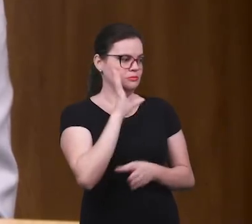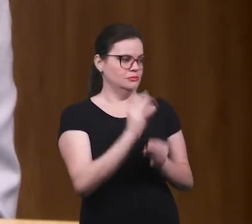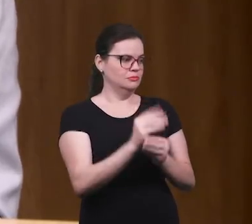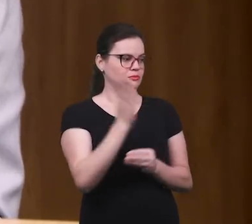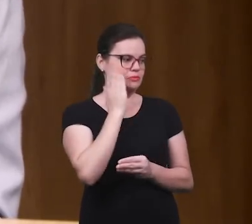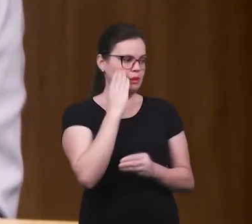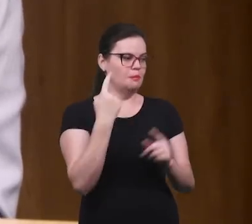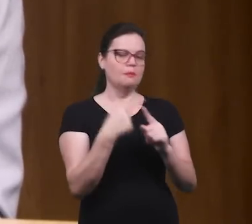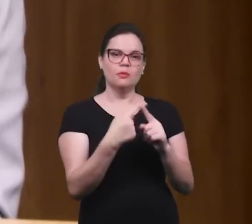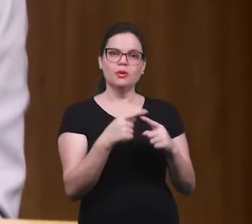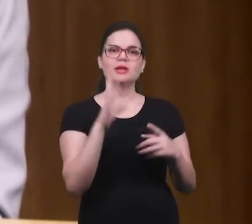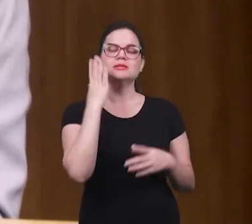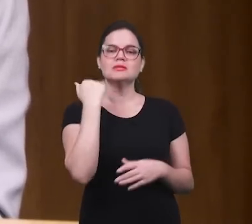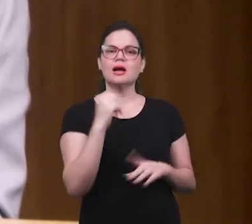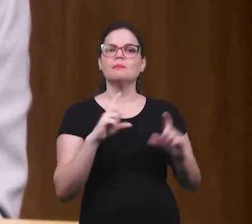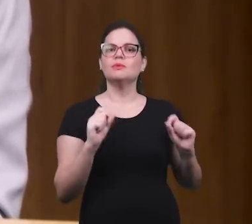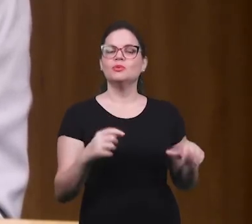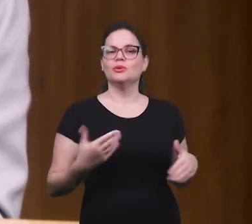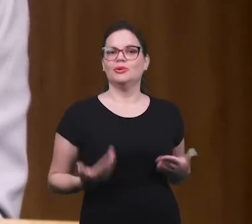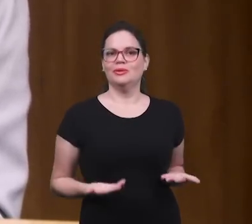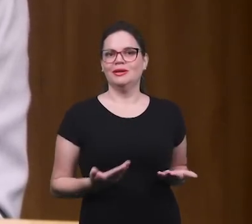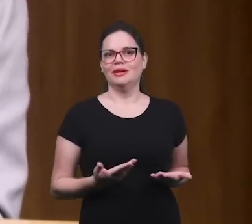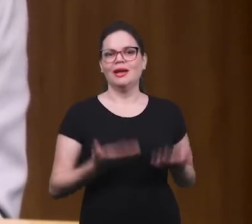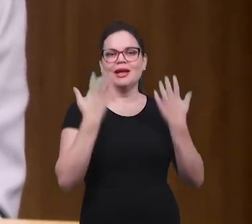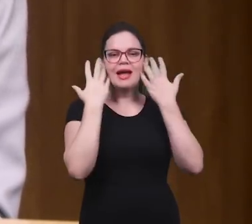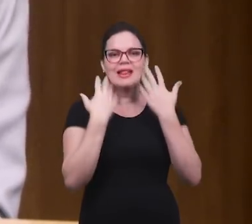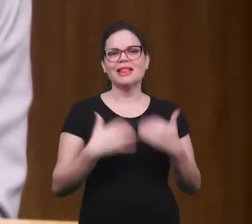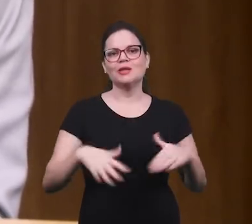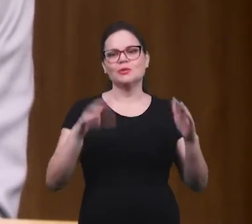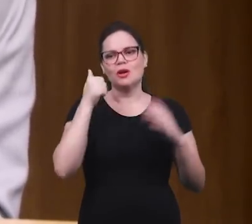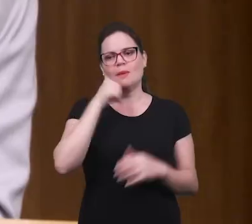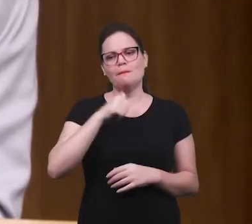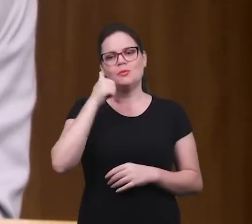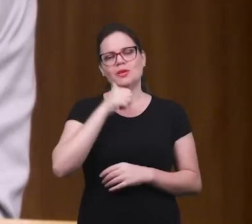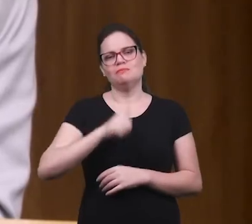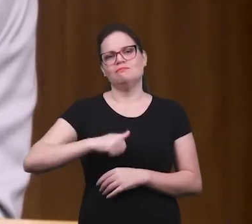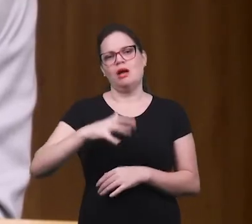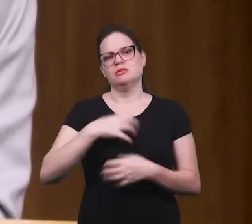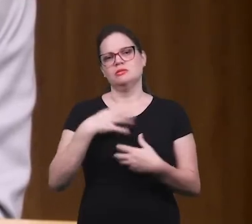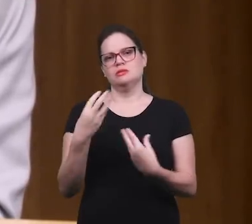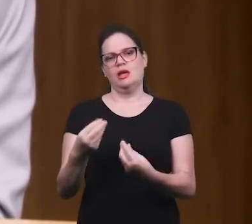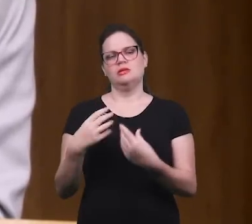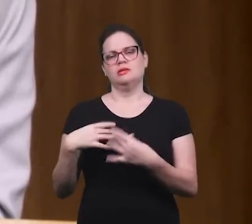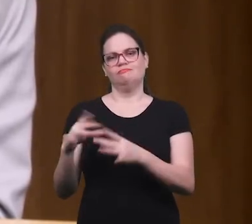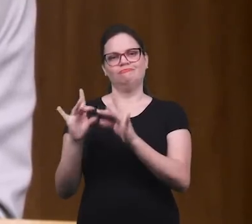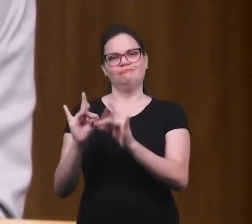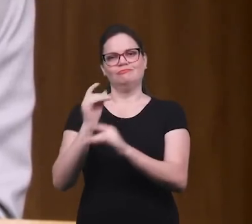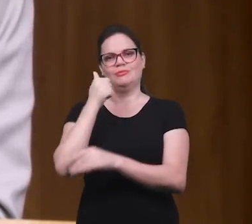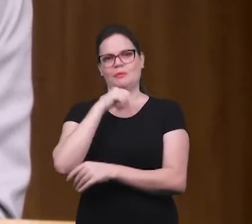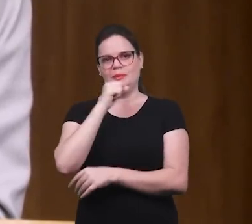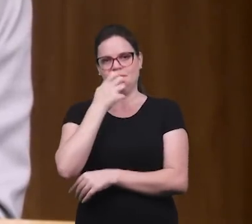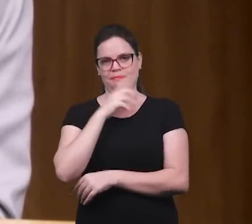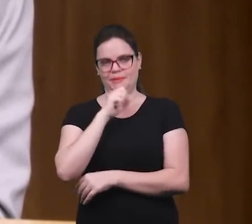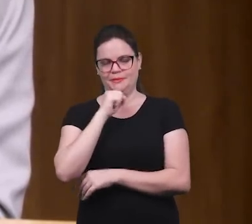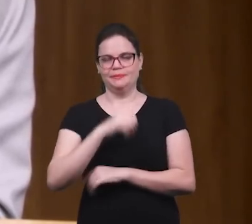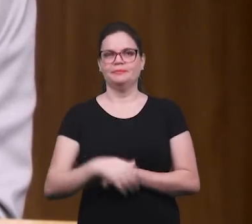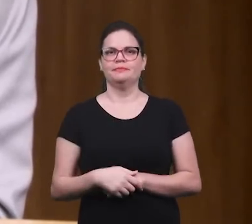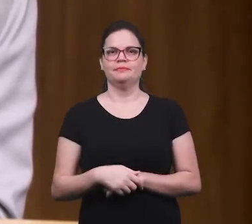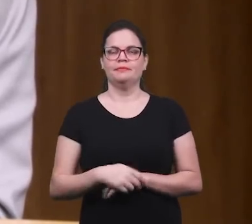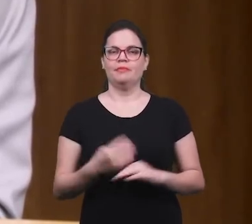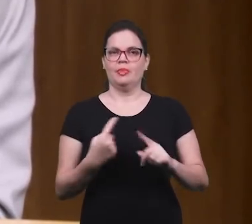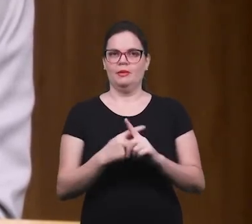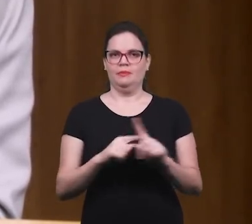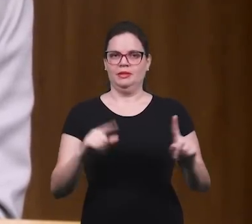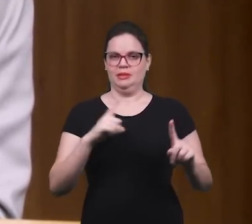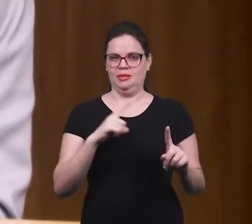pais sentimentais. E eu queria fazer uma colocação importante aqui nesse assunto de família. Que às vezes é um casal